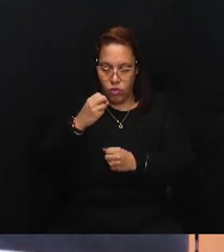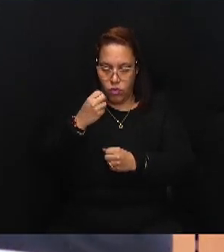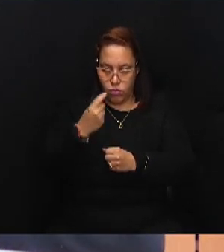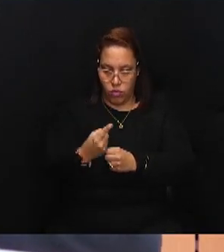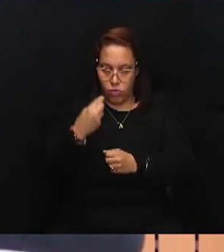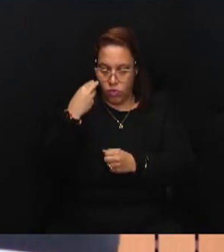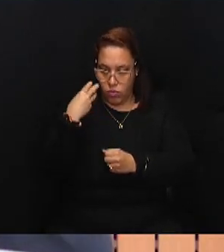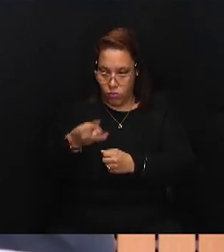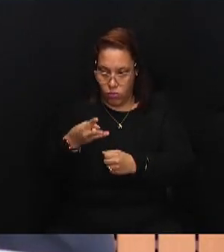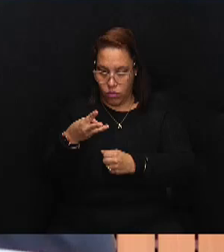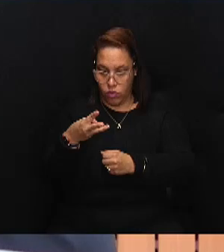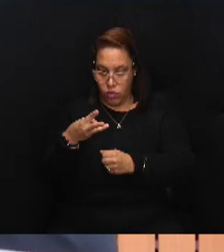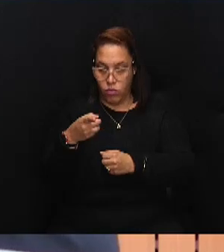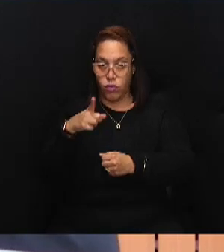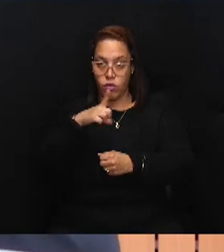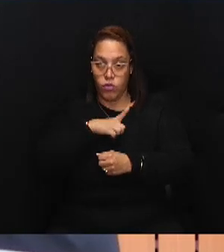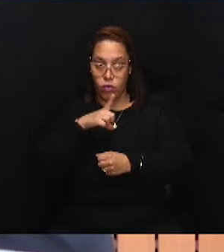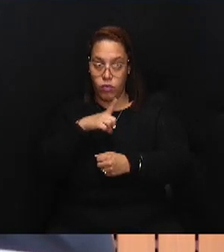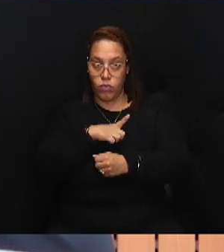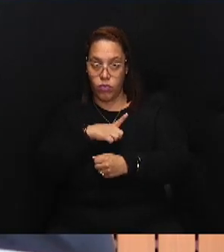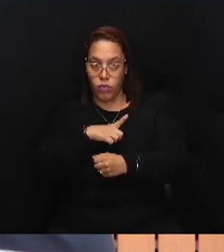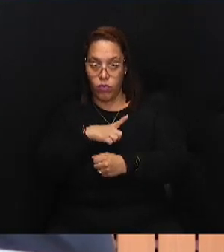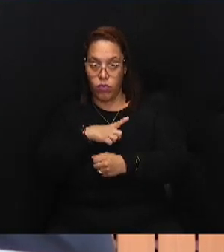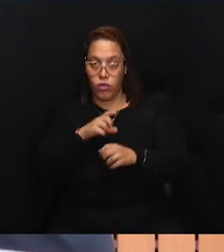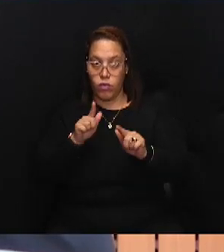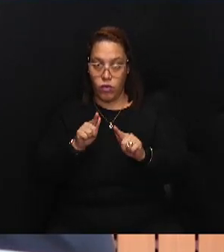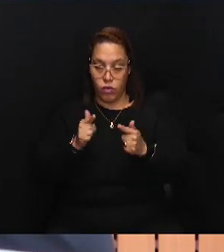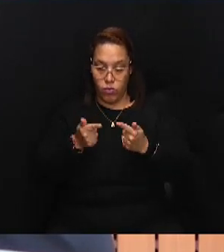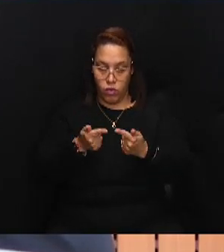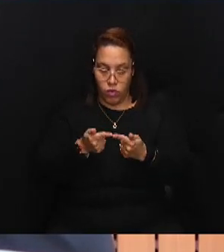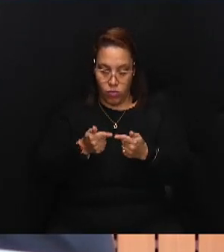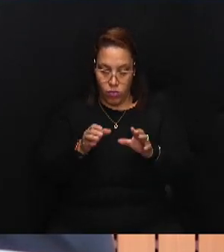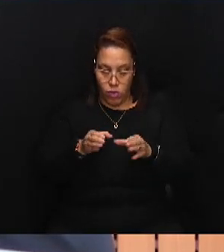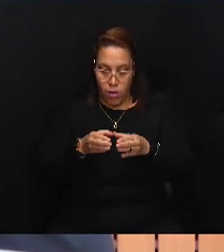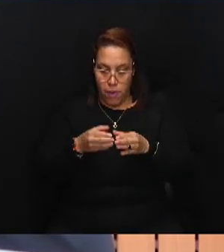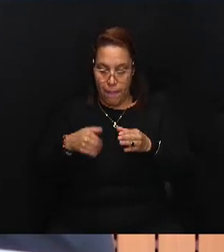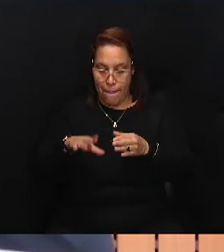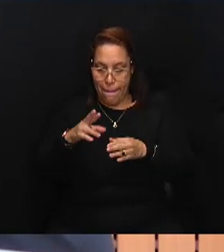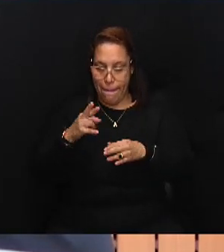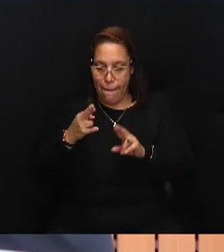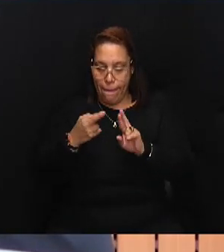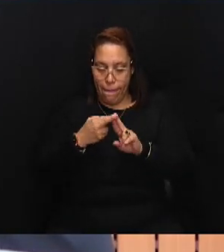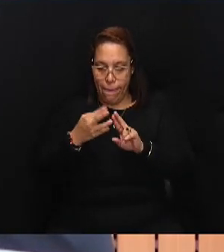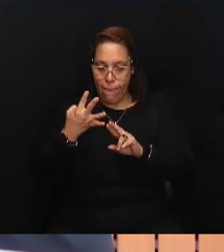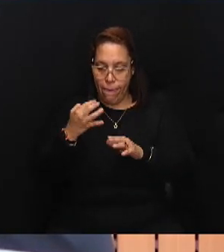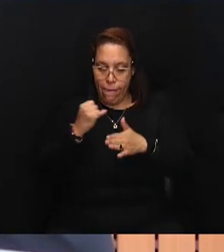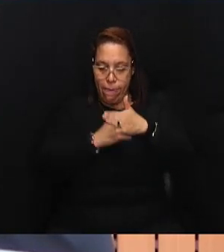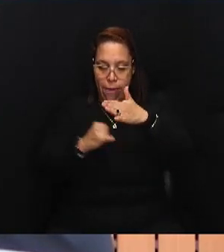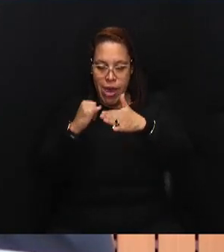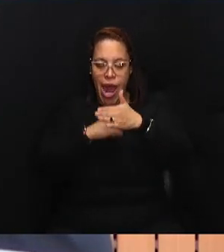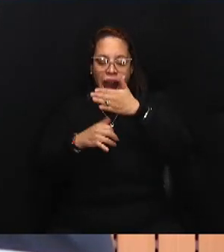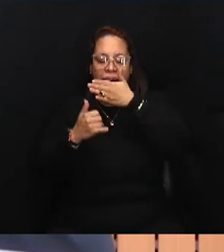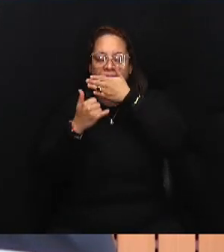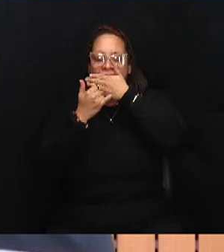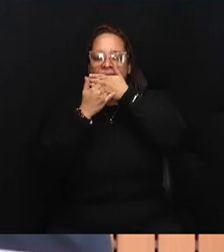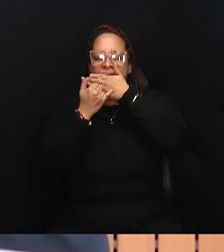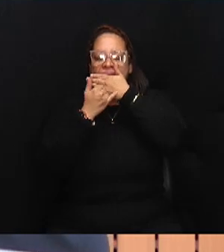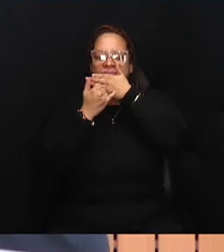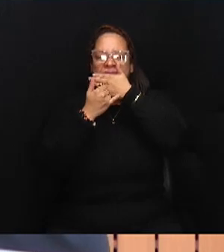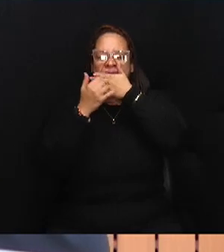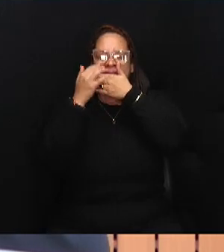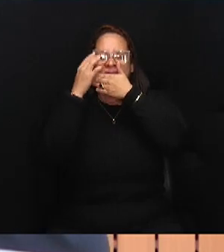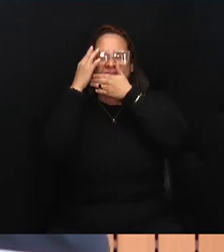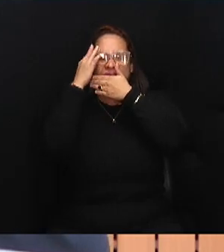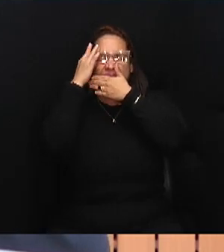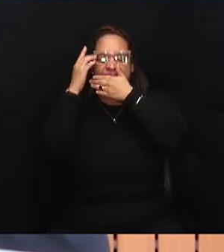5913. E nós temos aí esse coletivo, que representa mais 4 instituições, aí é